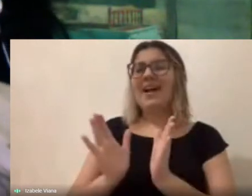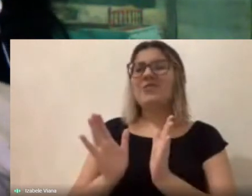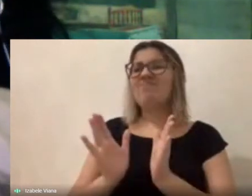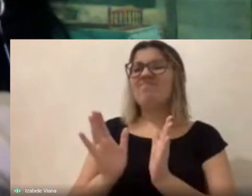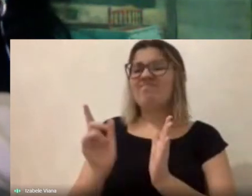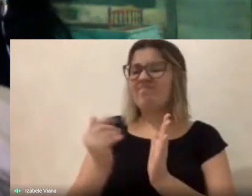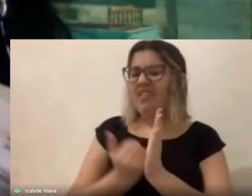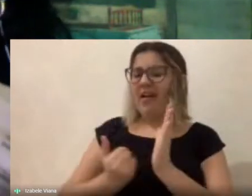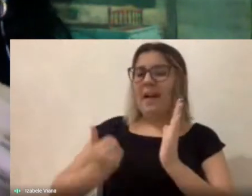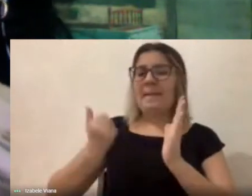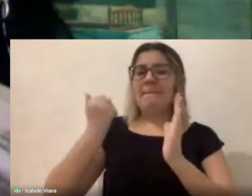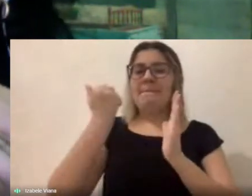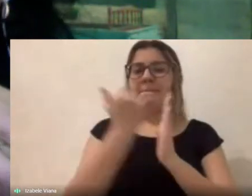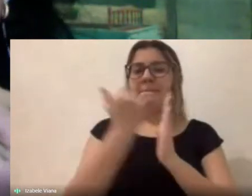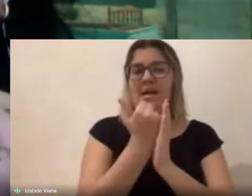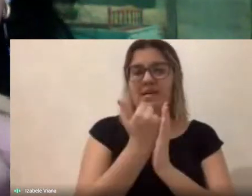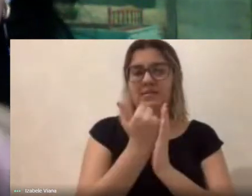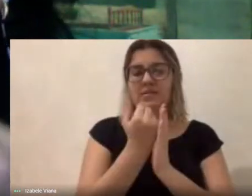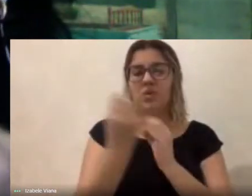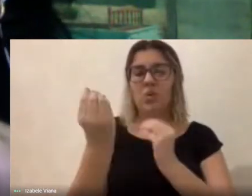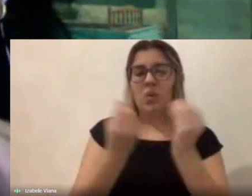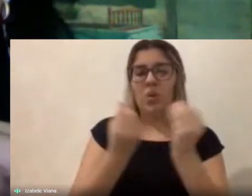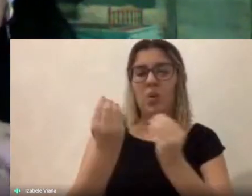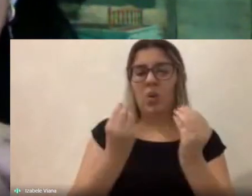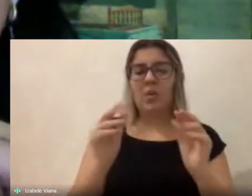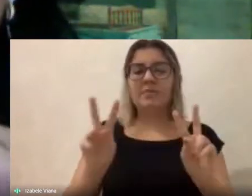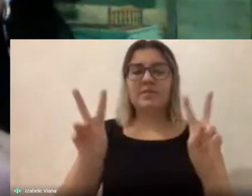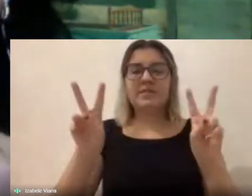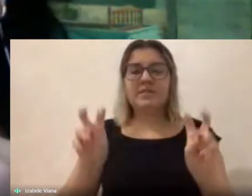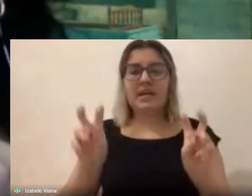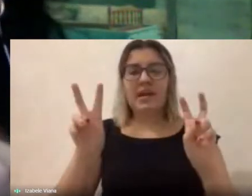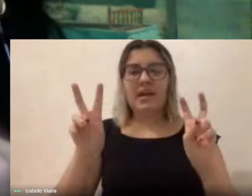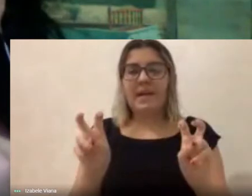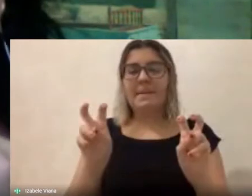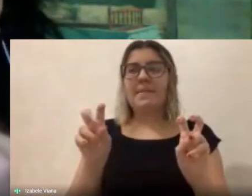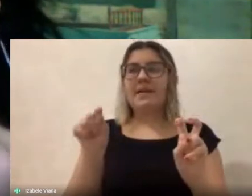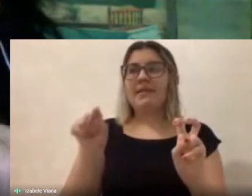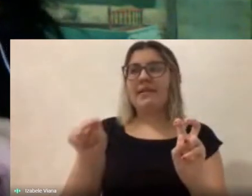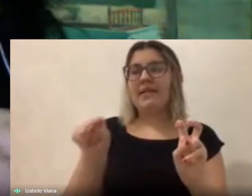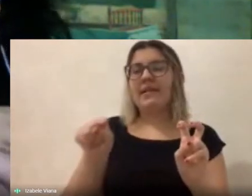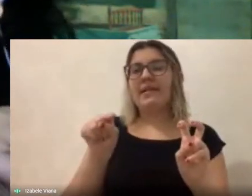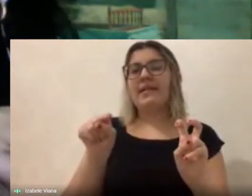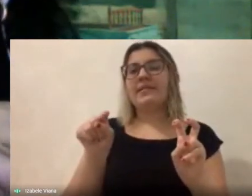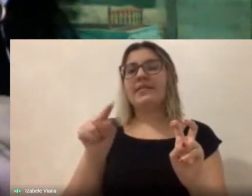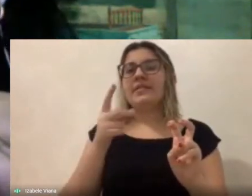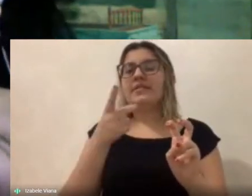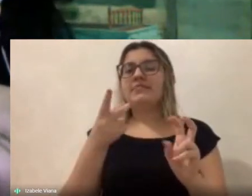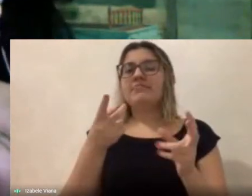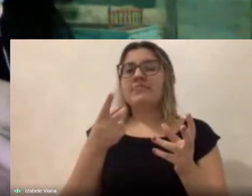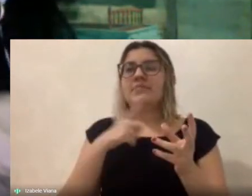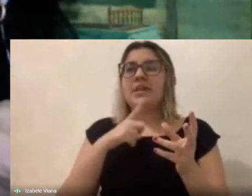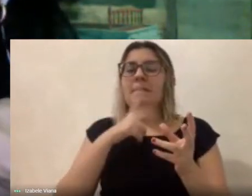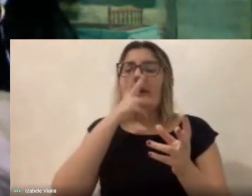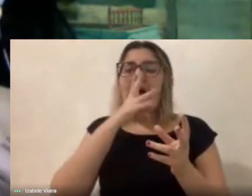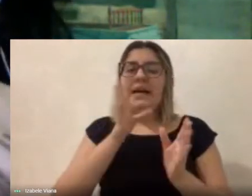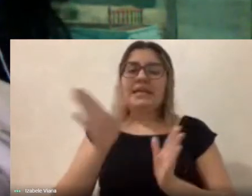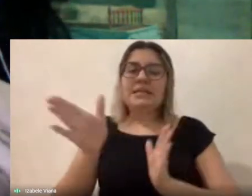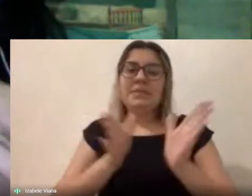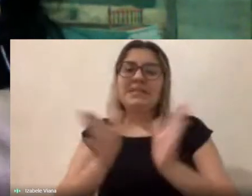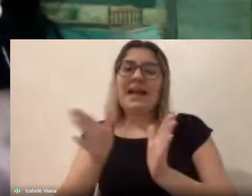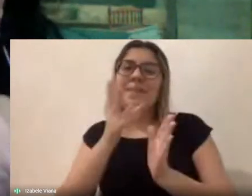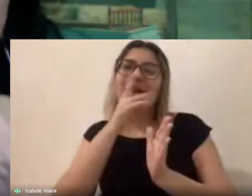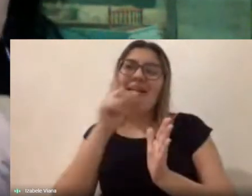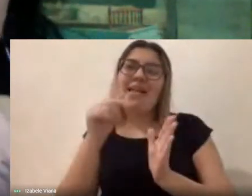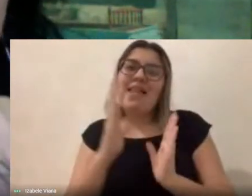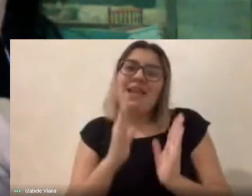temática que nos foi colocada, né? Porque a acessibilidade ela é colocada como uma contrapartida nos editais. Não